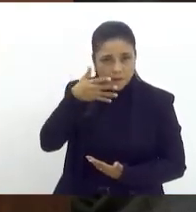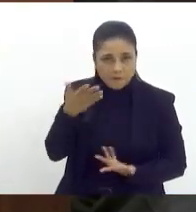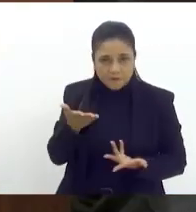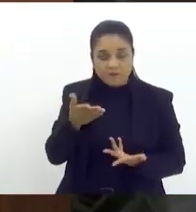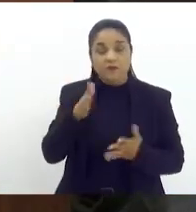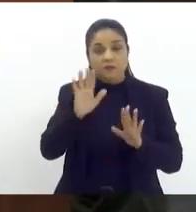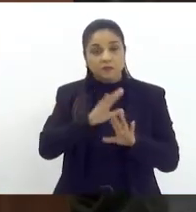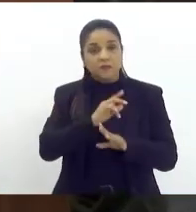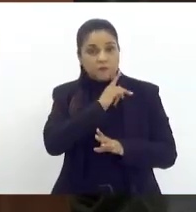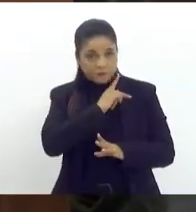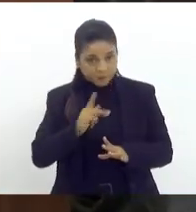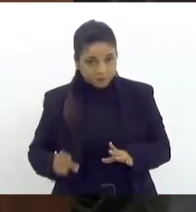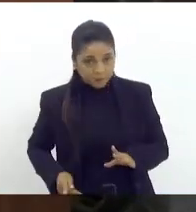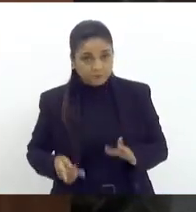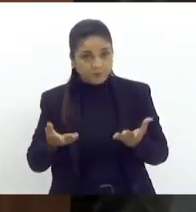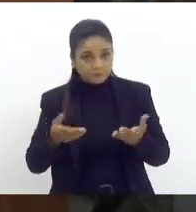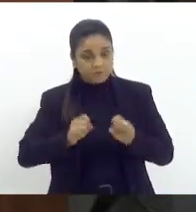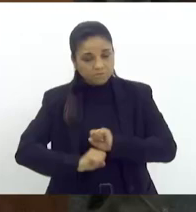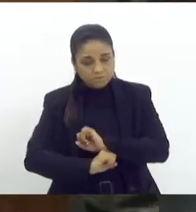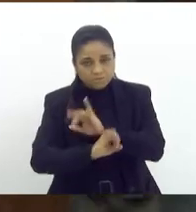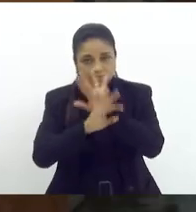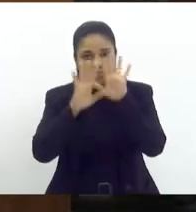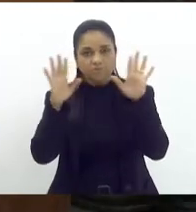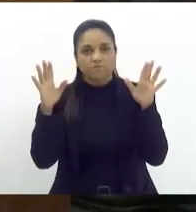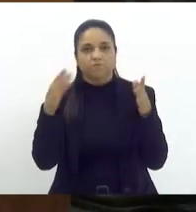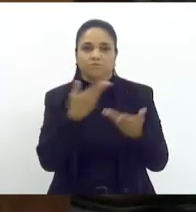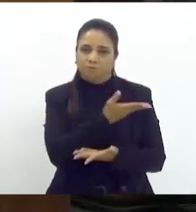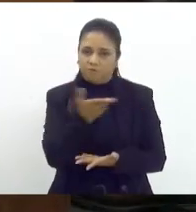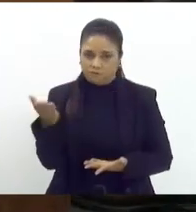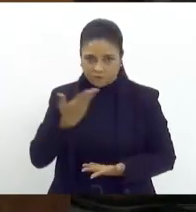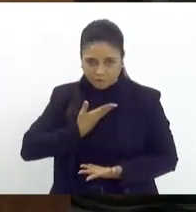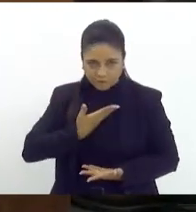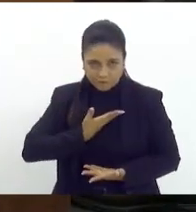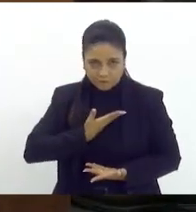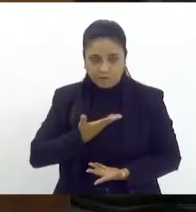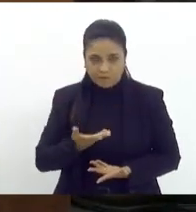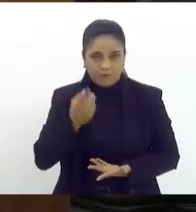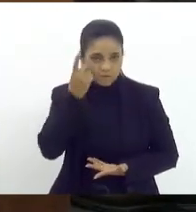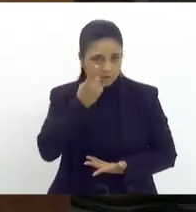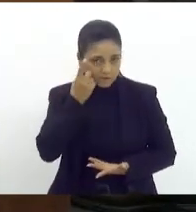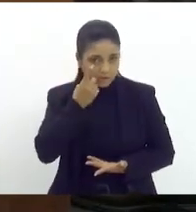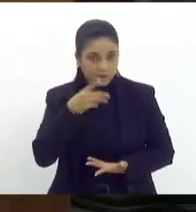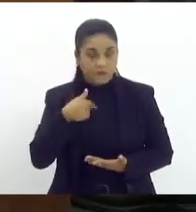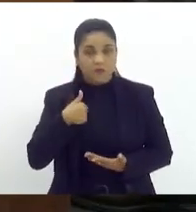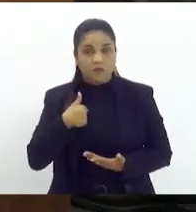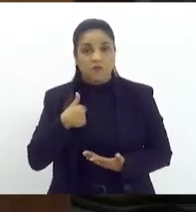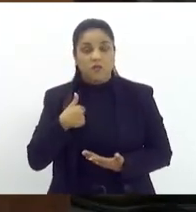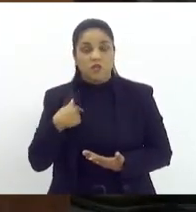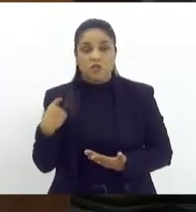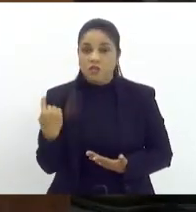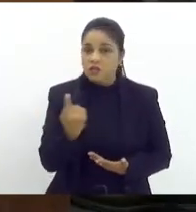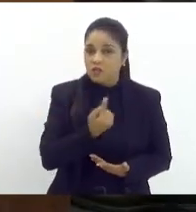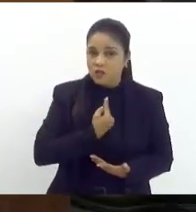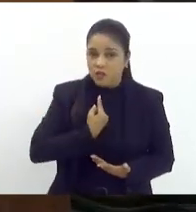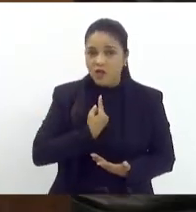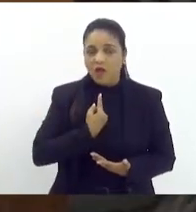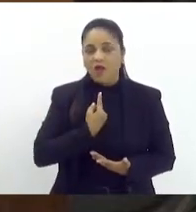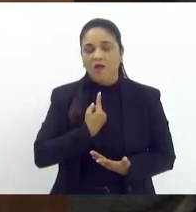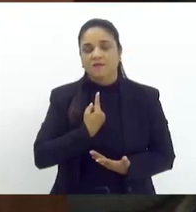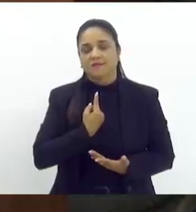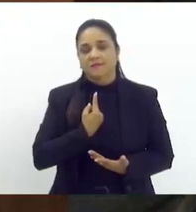para clarificar os colegas É nós não estamos fazendo aqui nós estamos basicamente